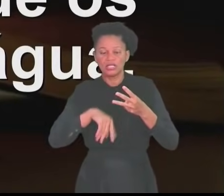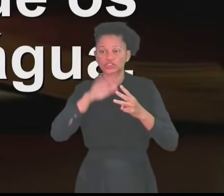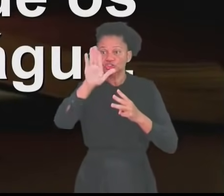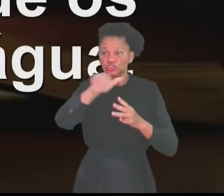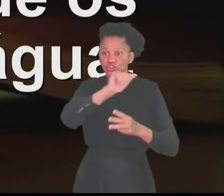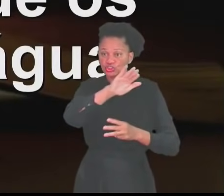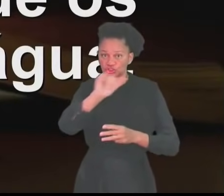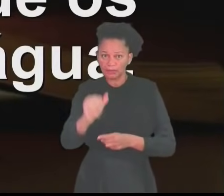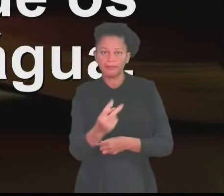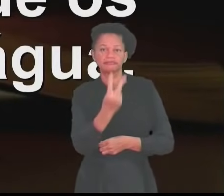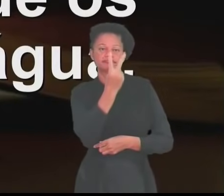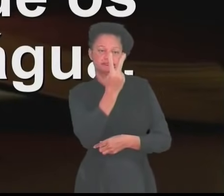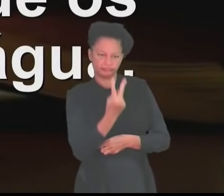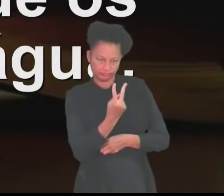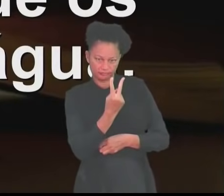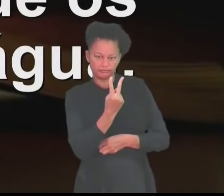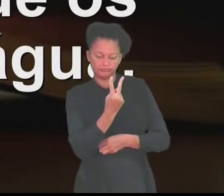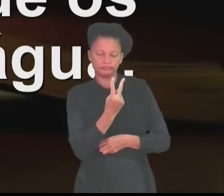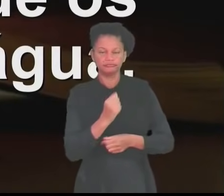reis.